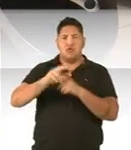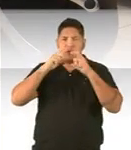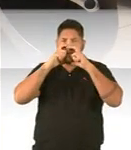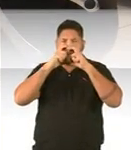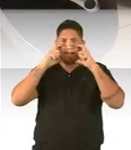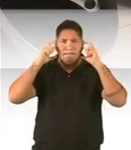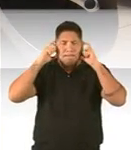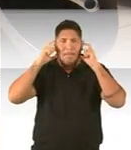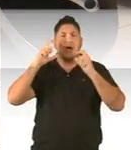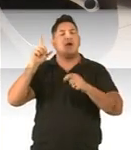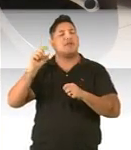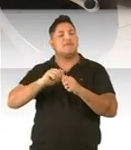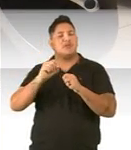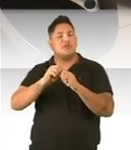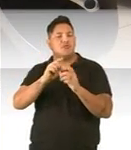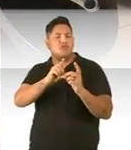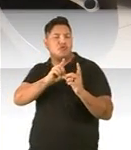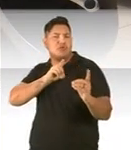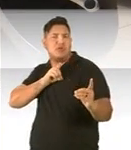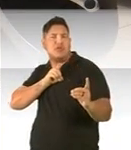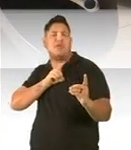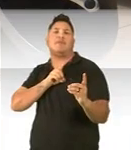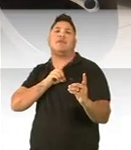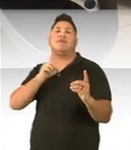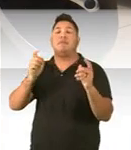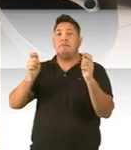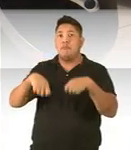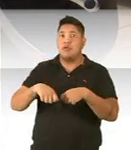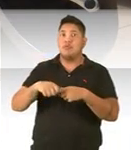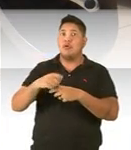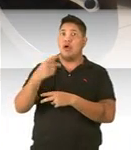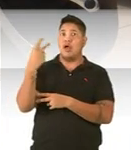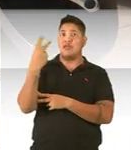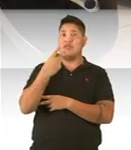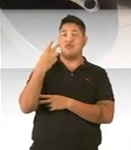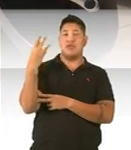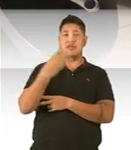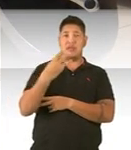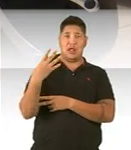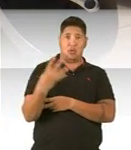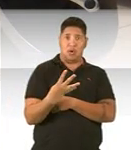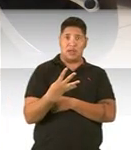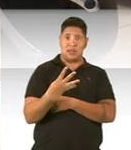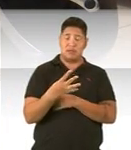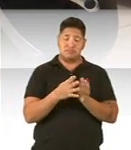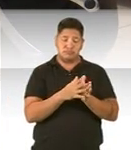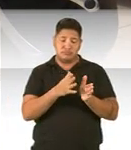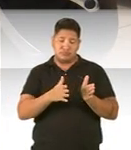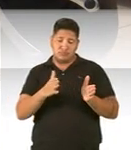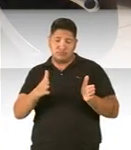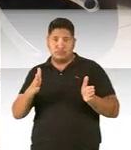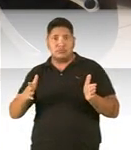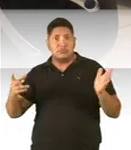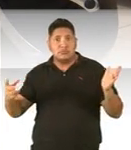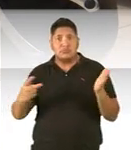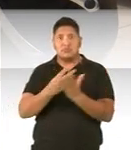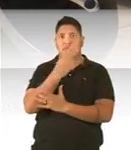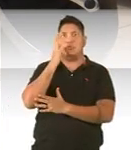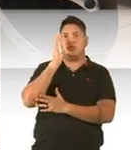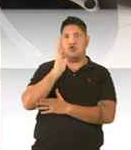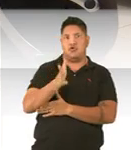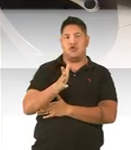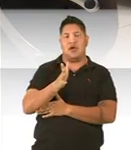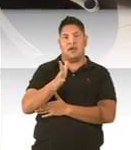com utilização de máscaras, realização de distanciamento, possibilitou a segunda, a terceira, a quarta e a quinta etapas